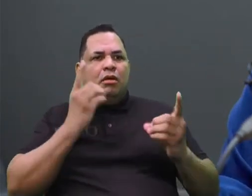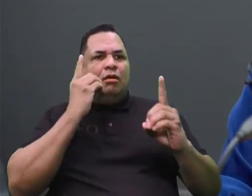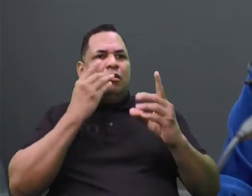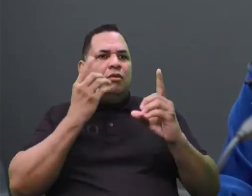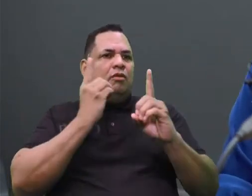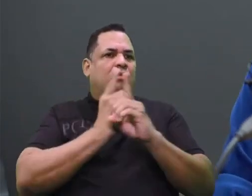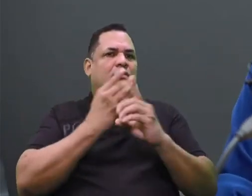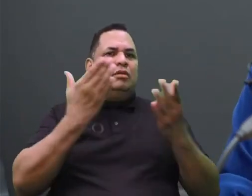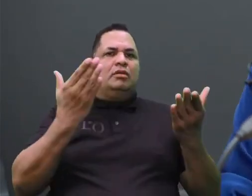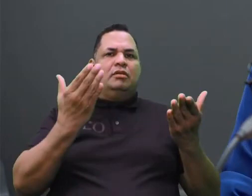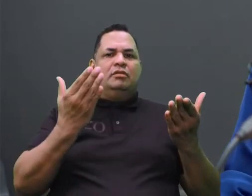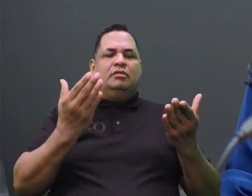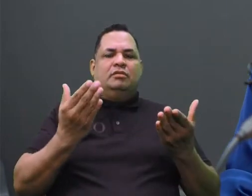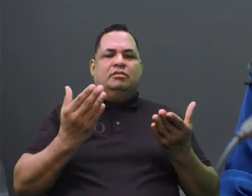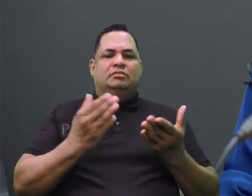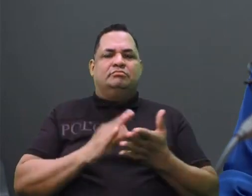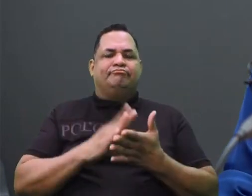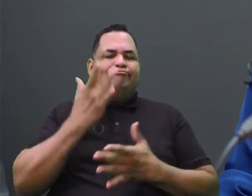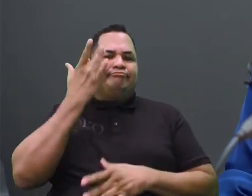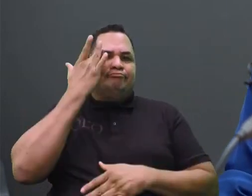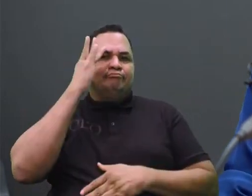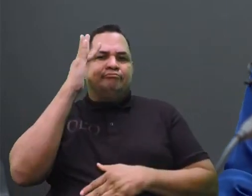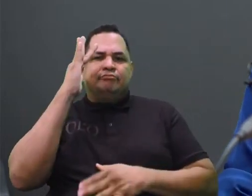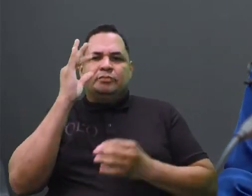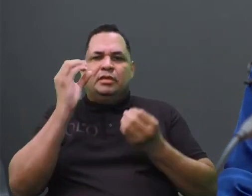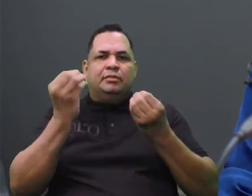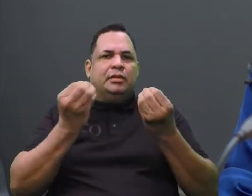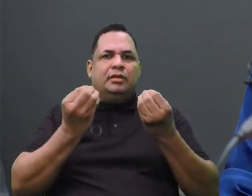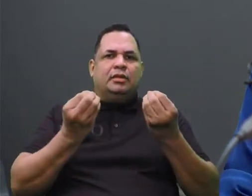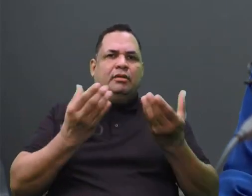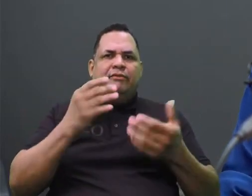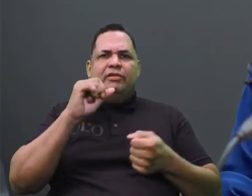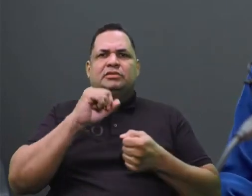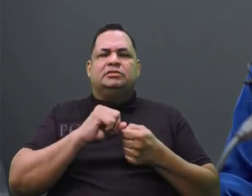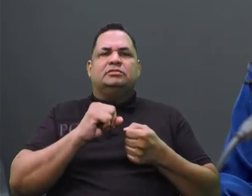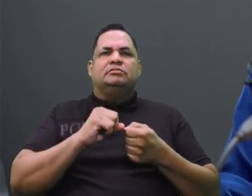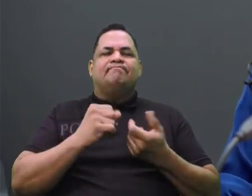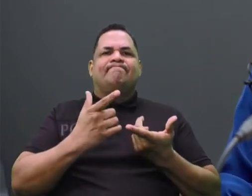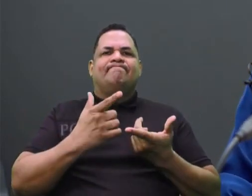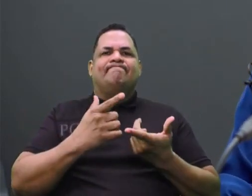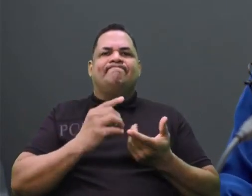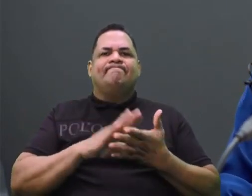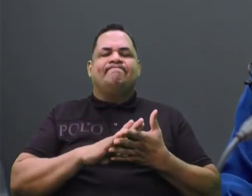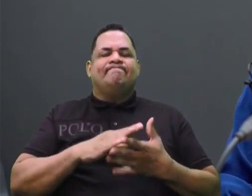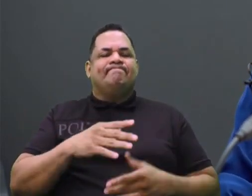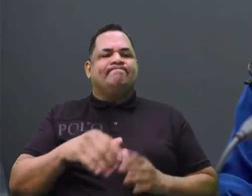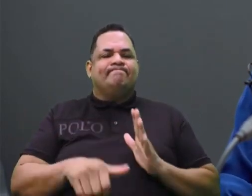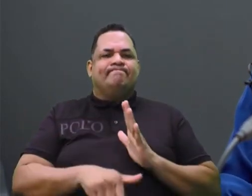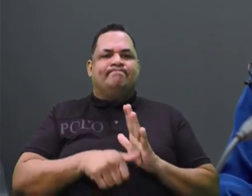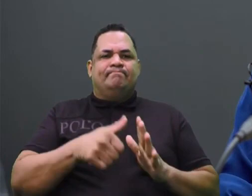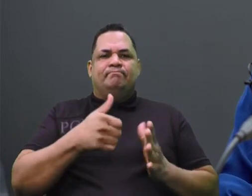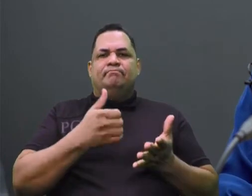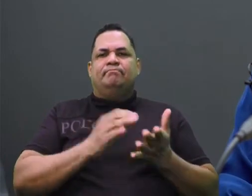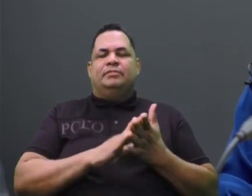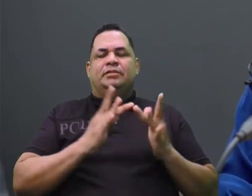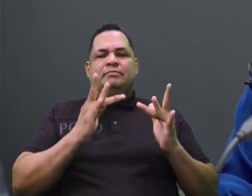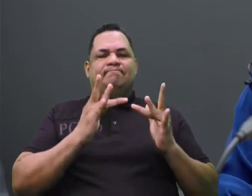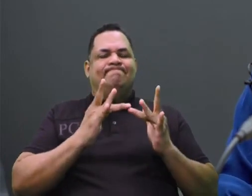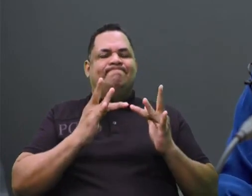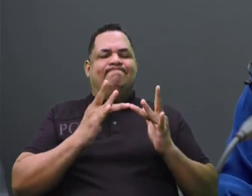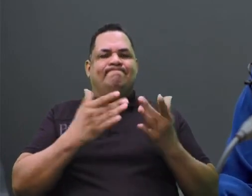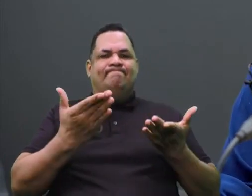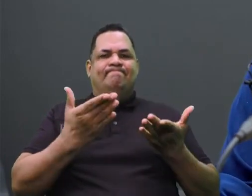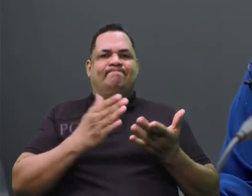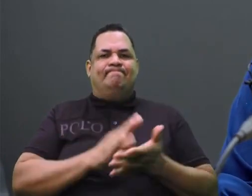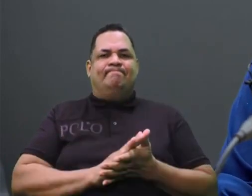enorme. E não sabia o que fazer. Enfim, foi o primeiro contato. Foi com um deficiente